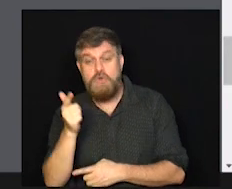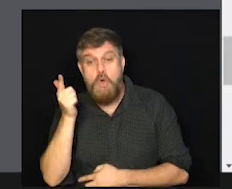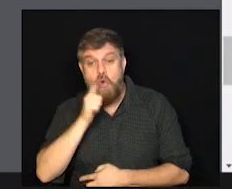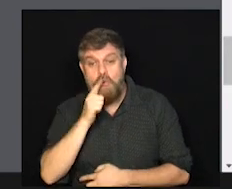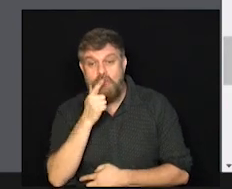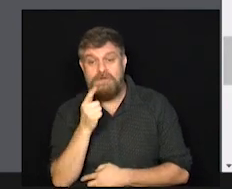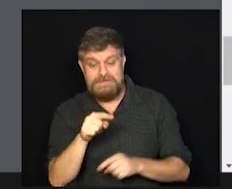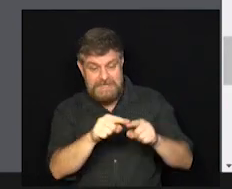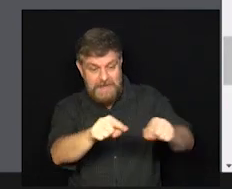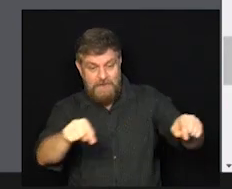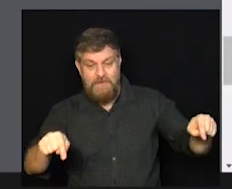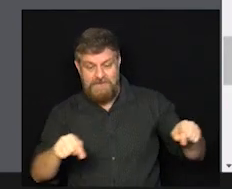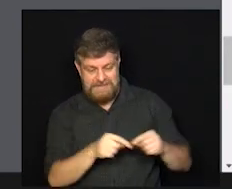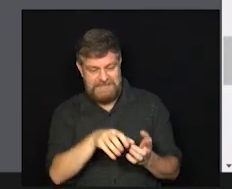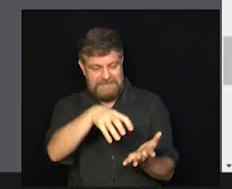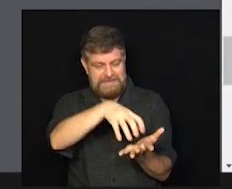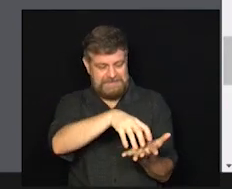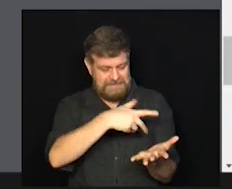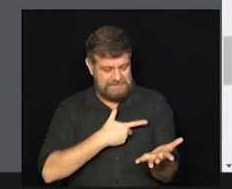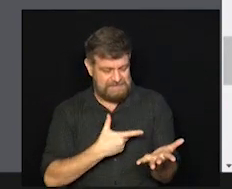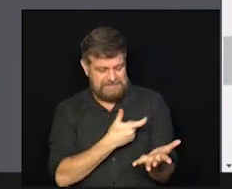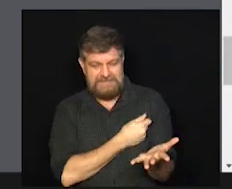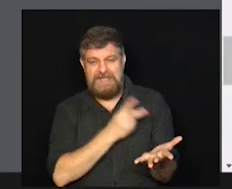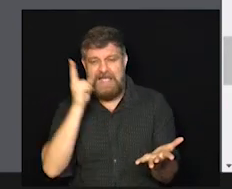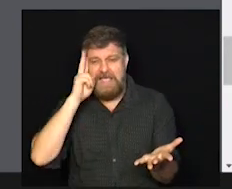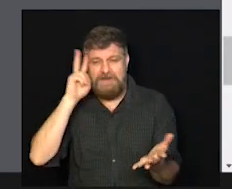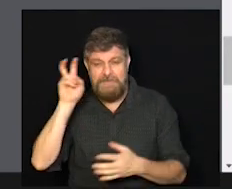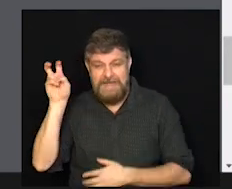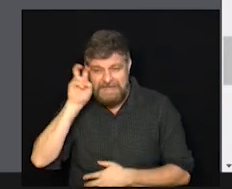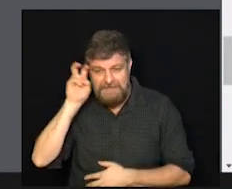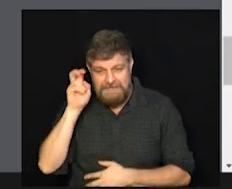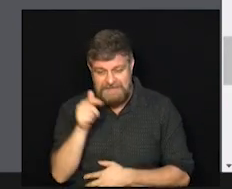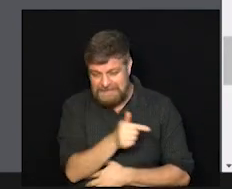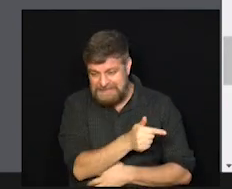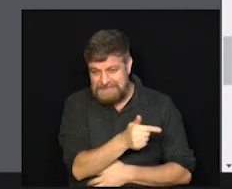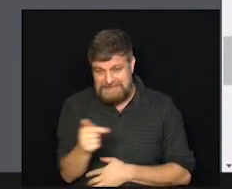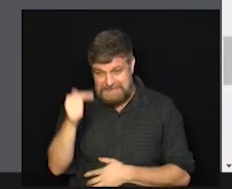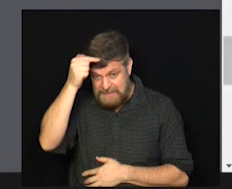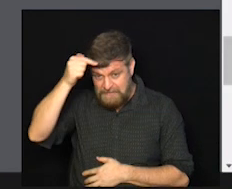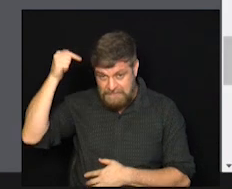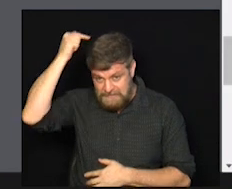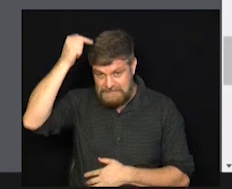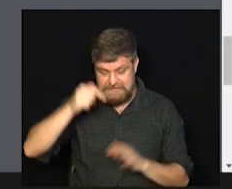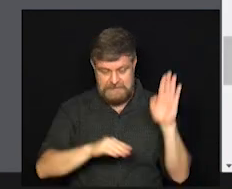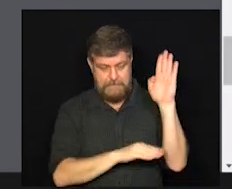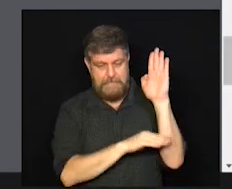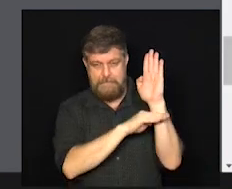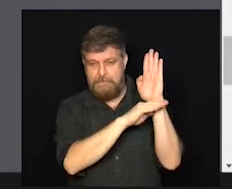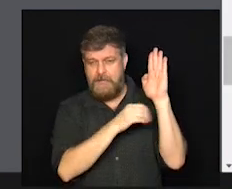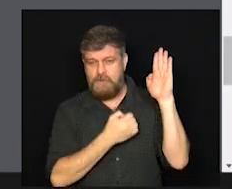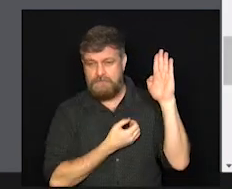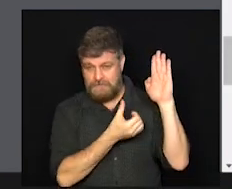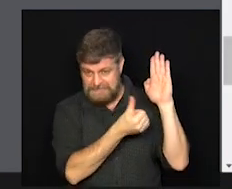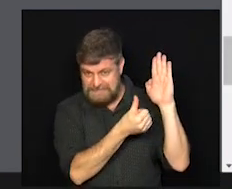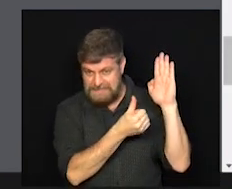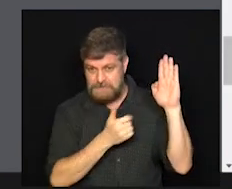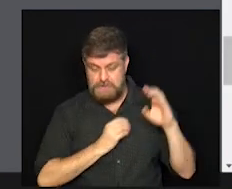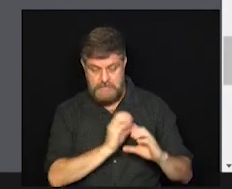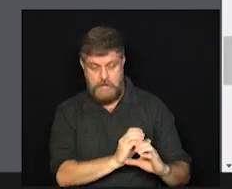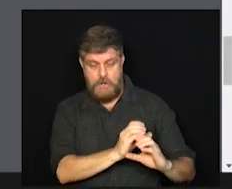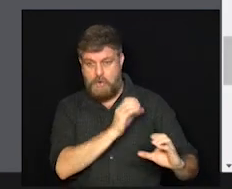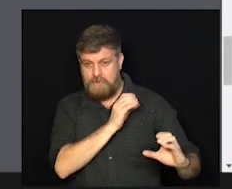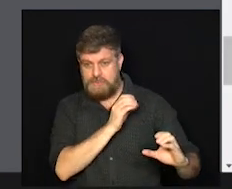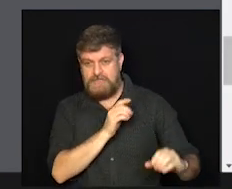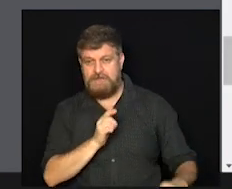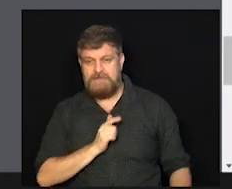terreno. Eu me lembro, foi uma quinta-feira santa, que nós fomos brigar no 6º andar da prefeitura com o engenheiro que estava fazendo a sua